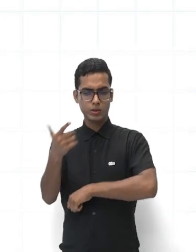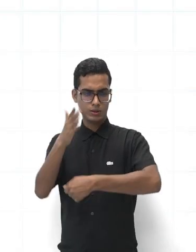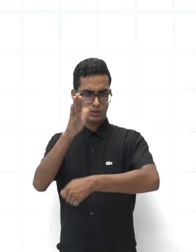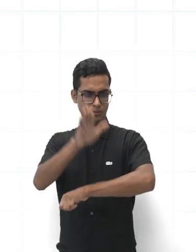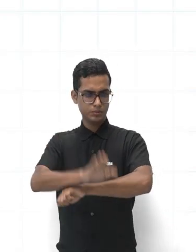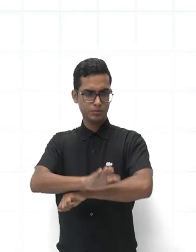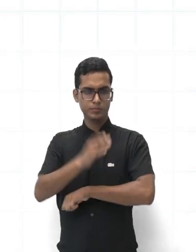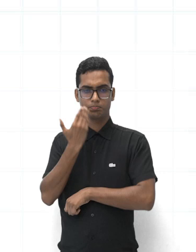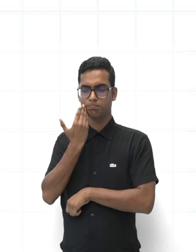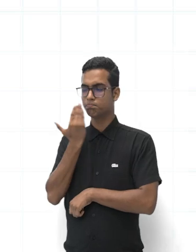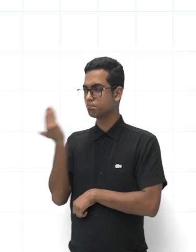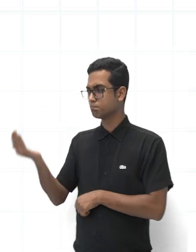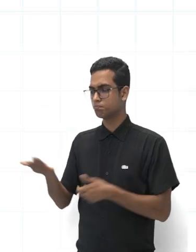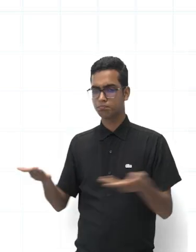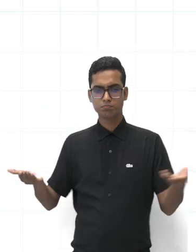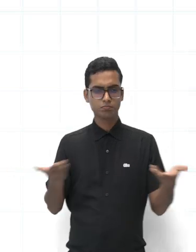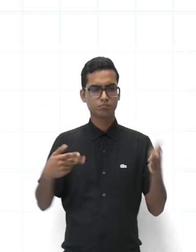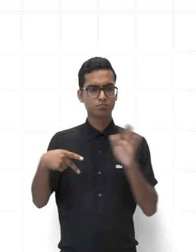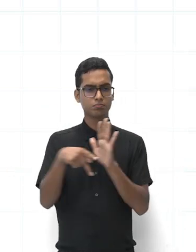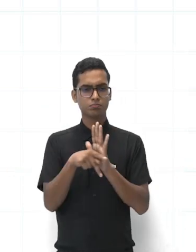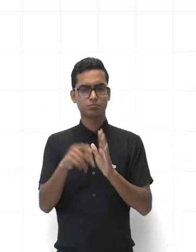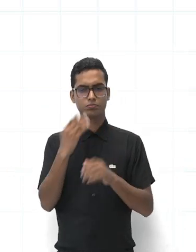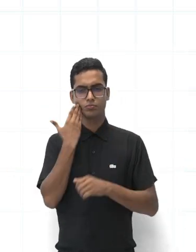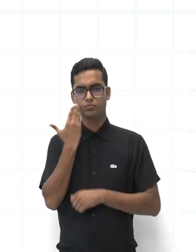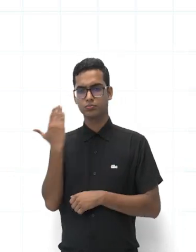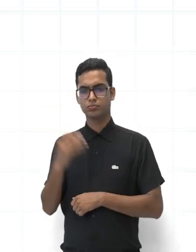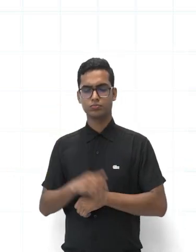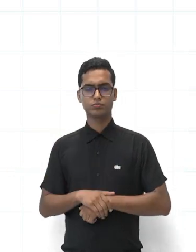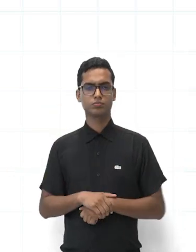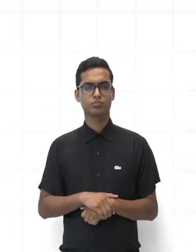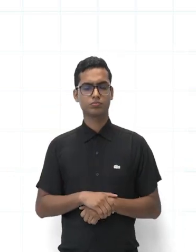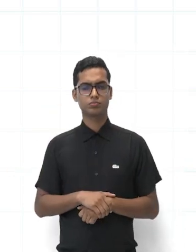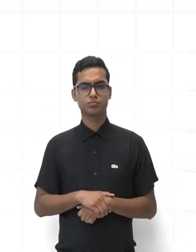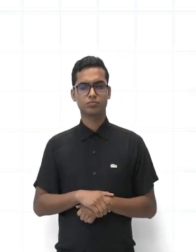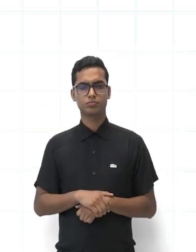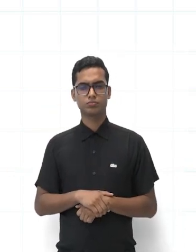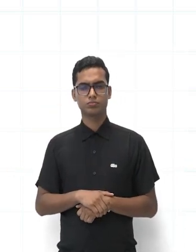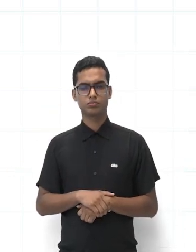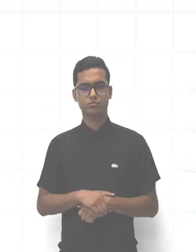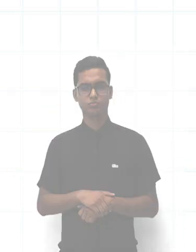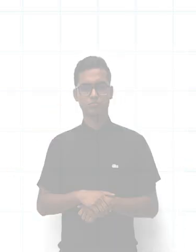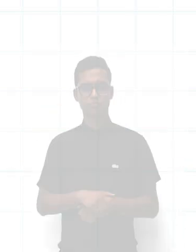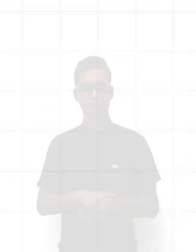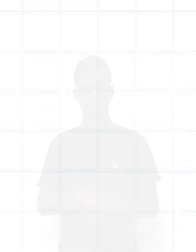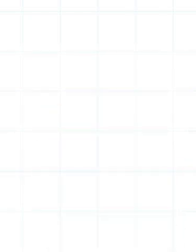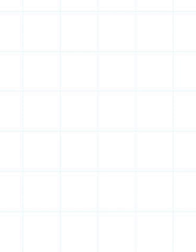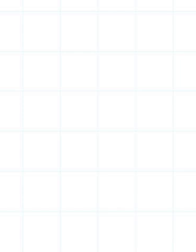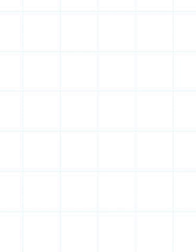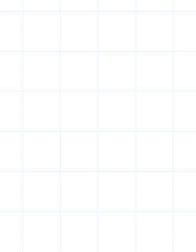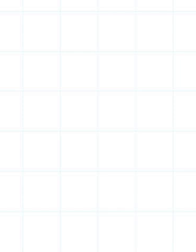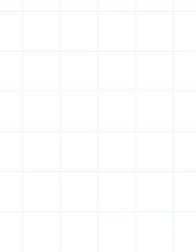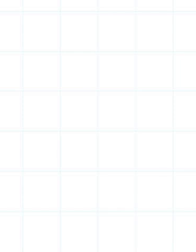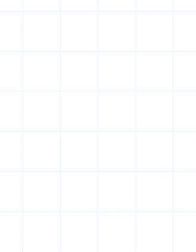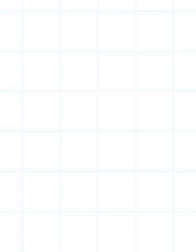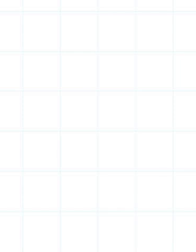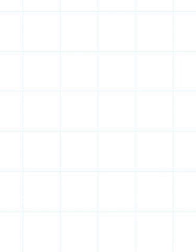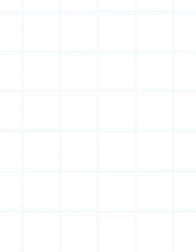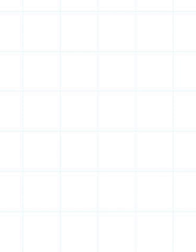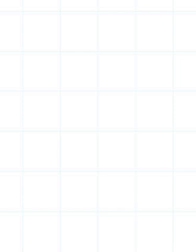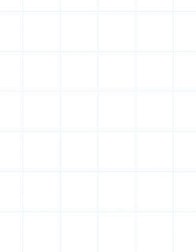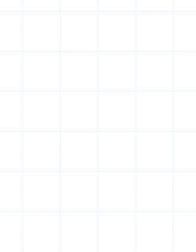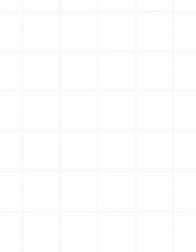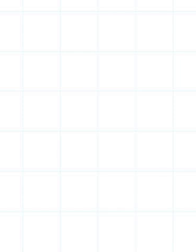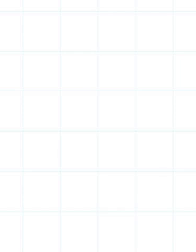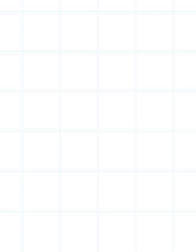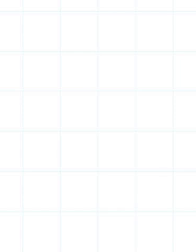ele faz? What time do you go to school? I go to school at 12:30 p.m. What